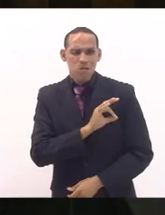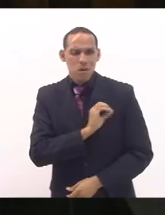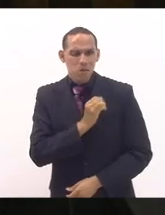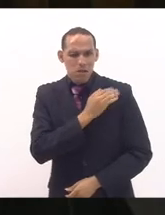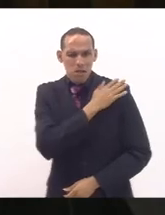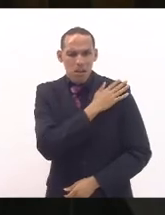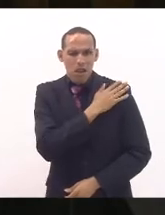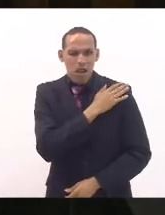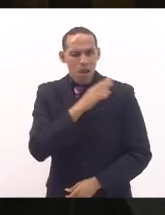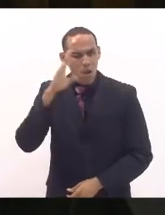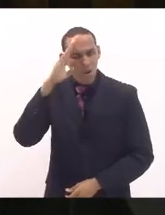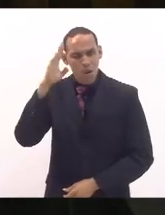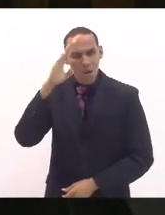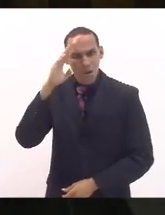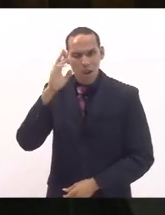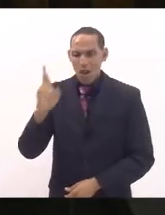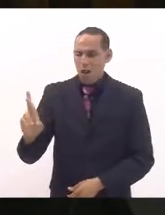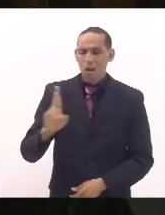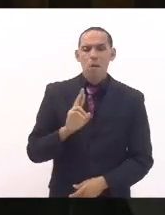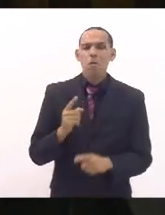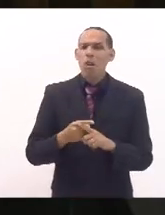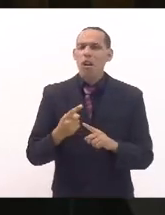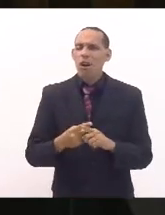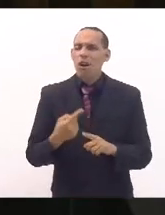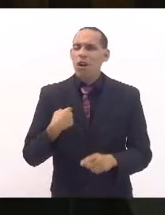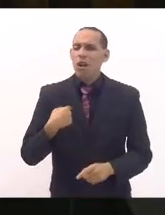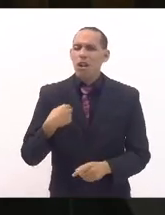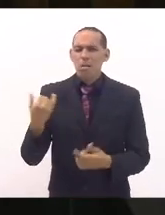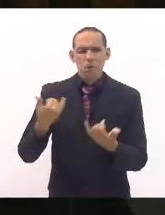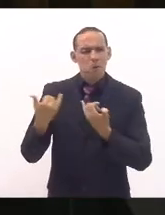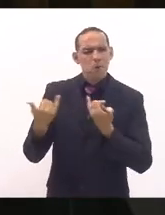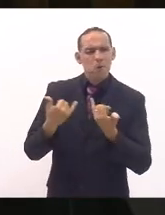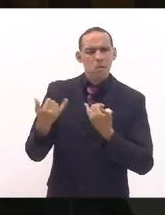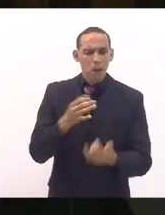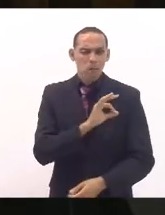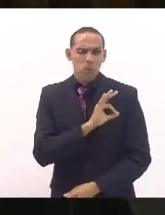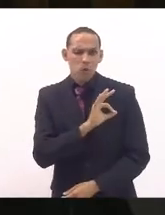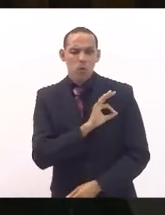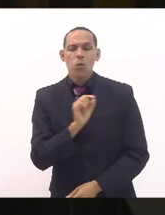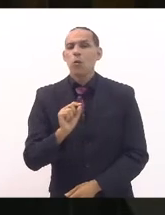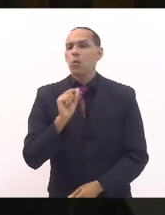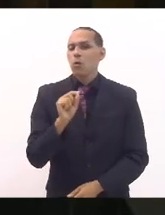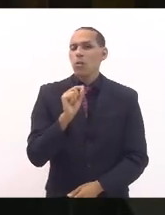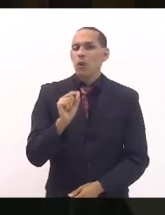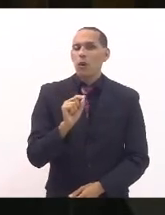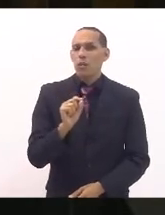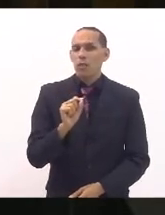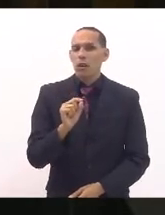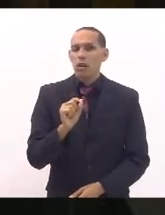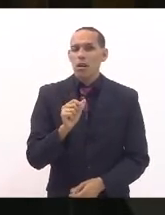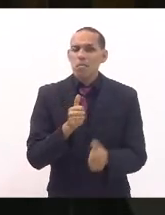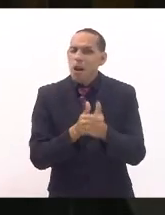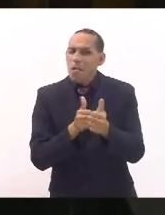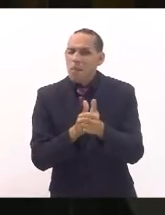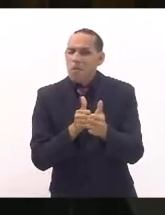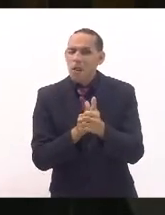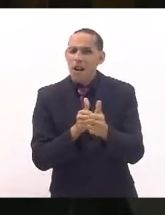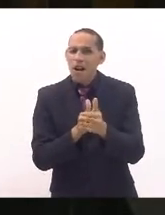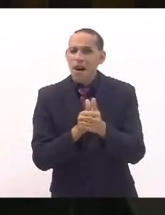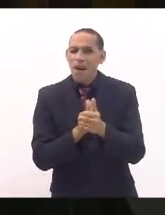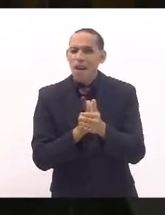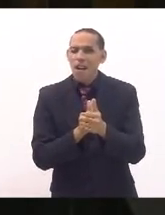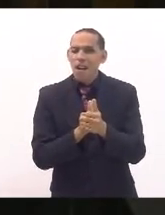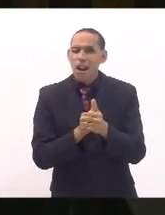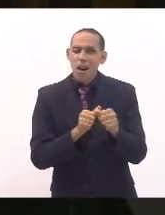Rio de Janeiro, porque recebi relatos de policiais que acompanhavam a